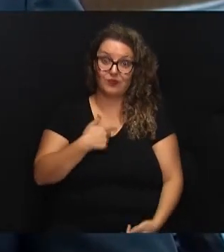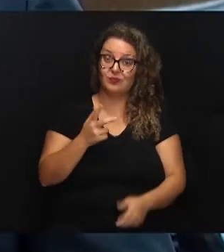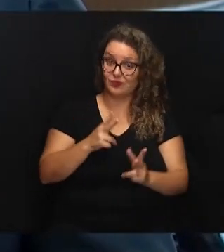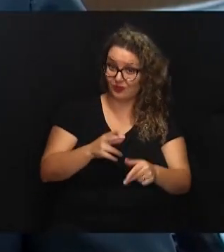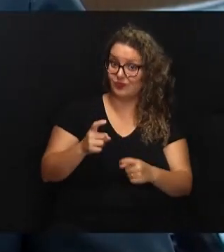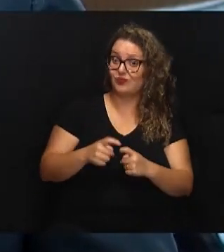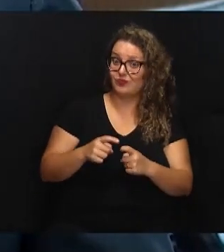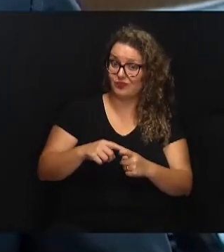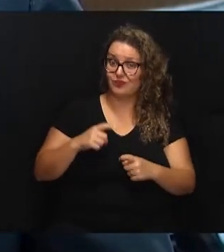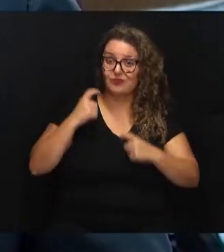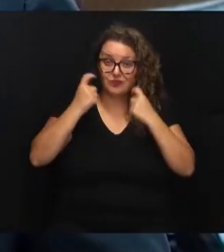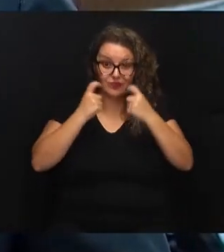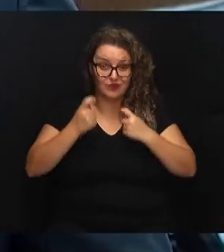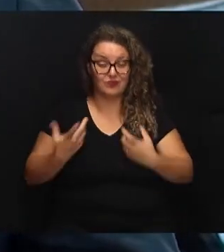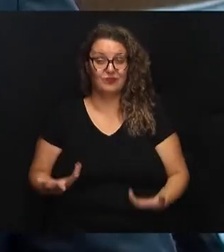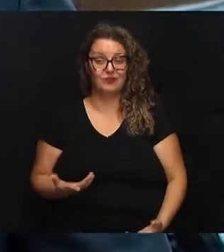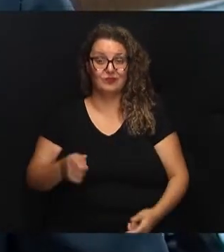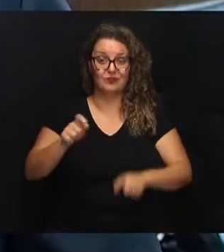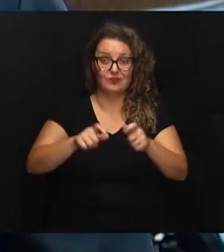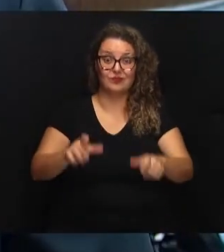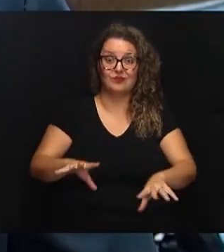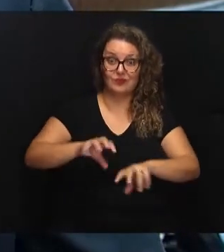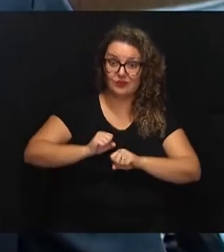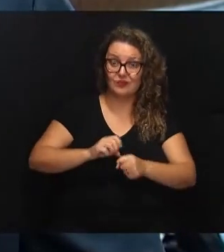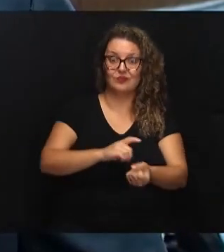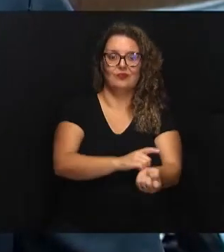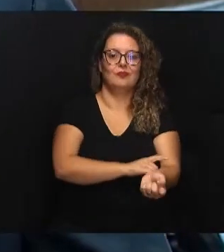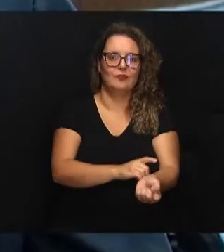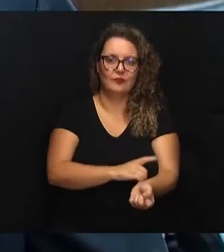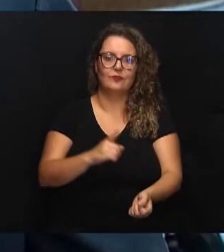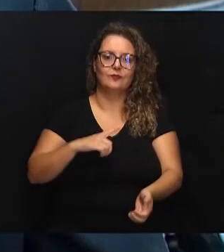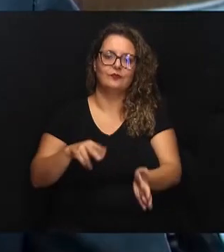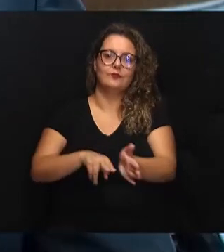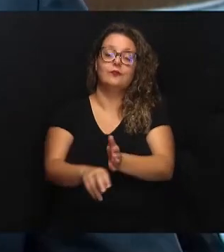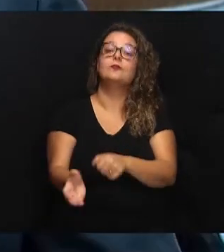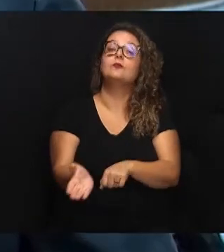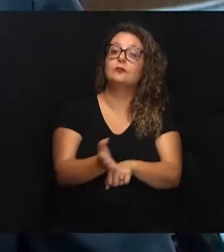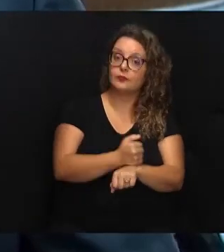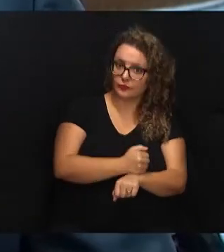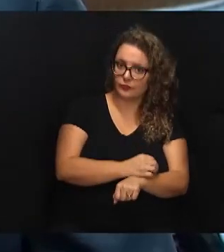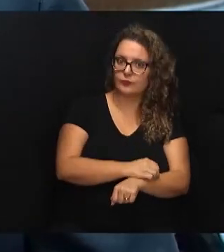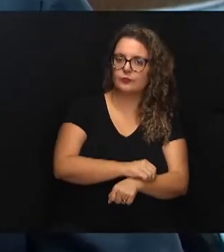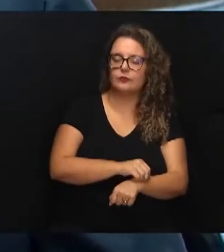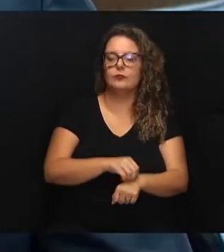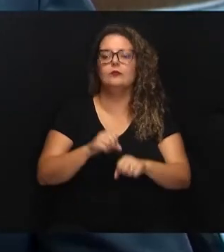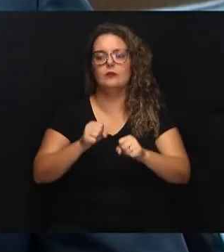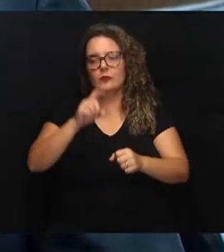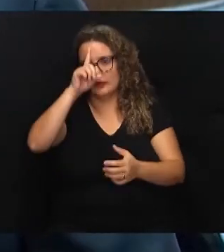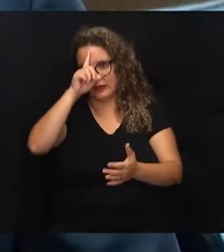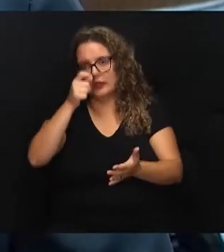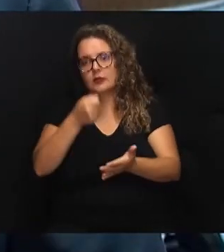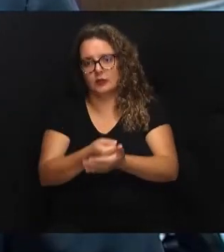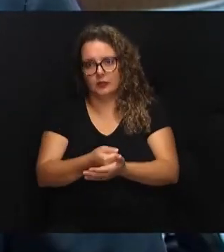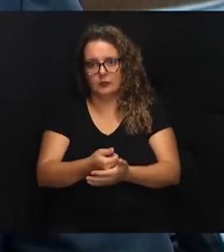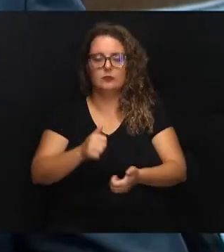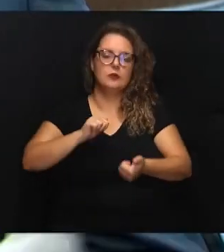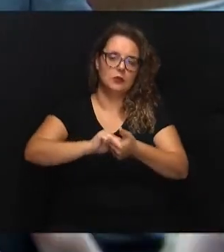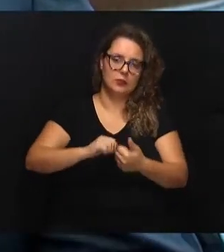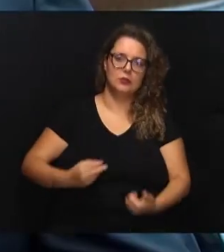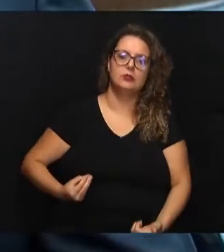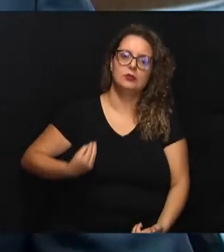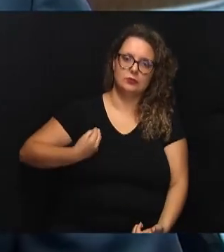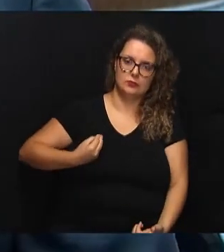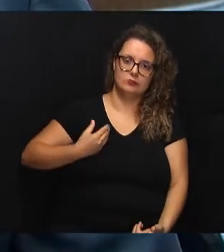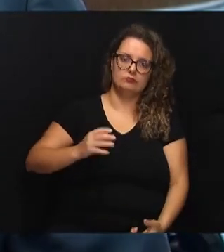muito receio realmente das pessoas que têm diabetes. E diagnosticar precocemente pode ser decisivo para uma qualidade de vida